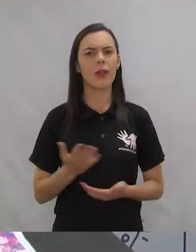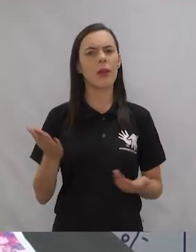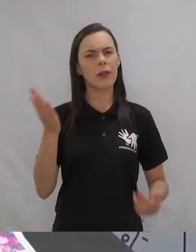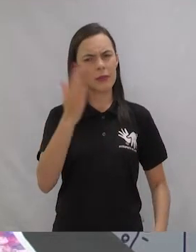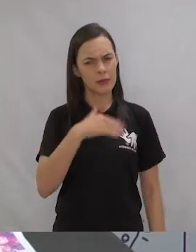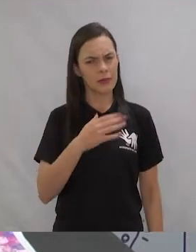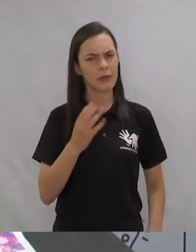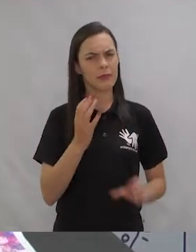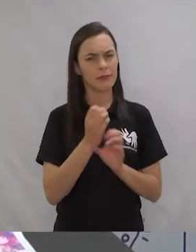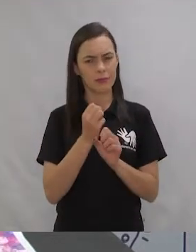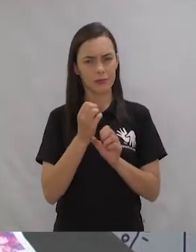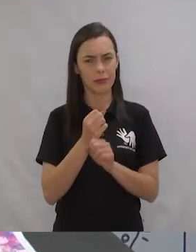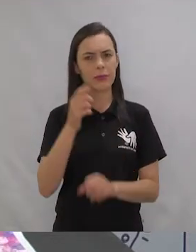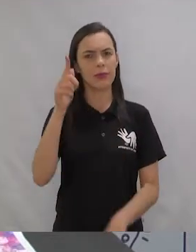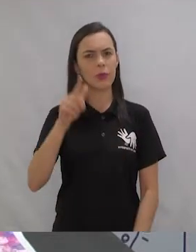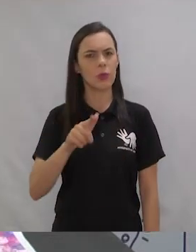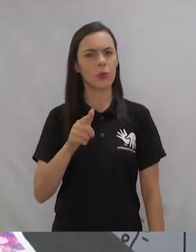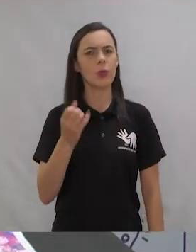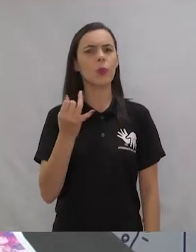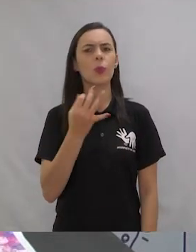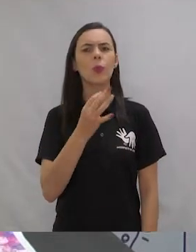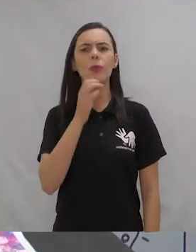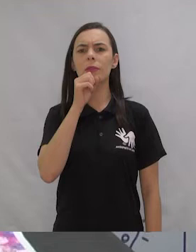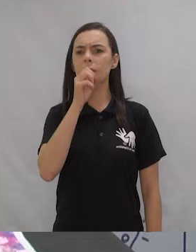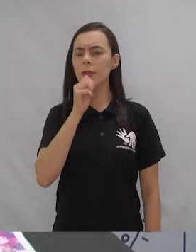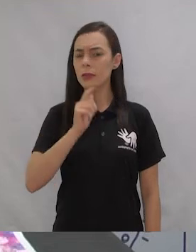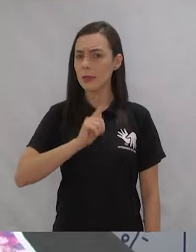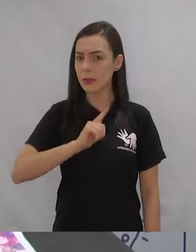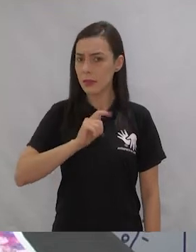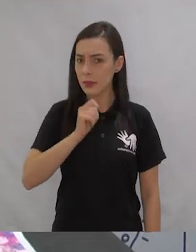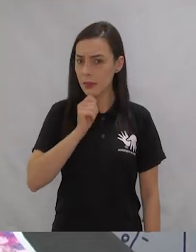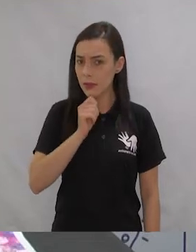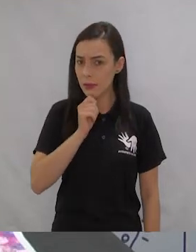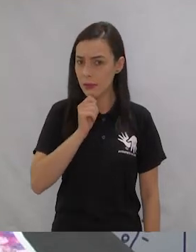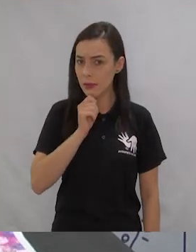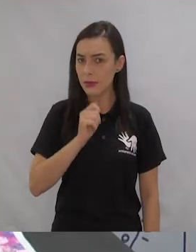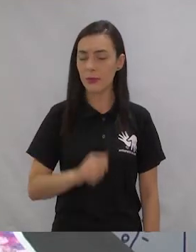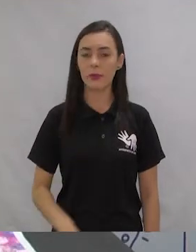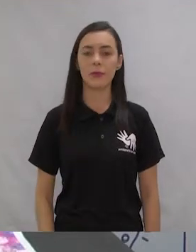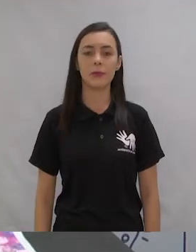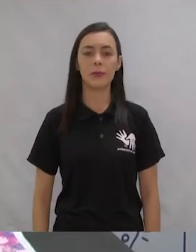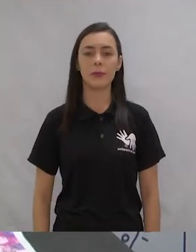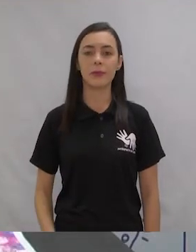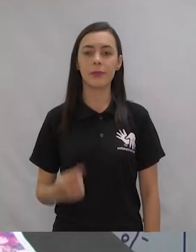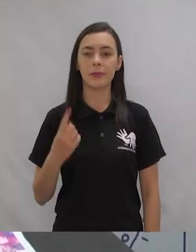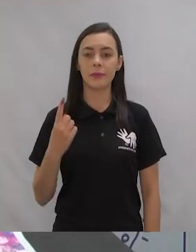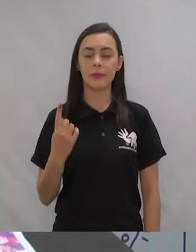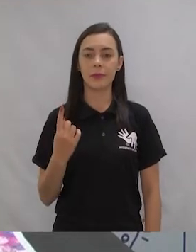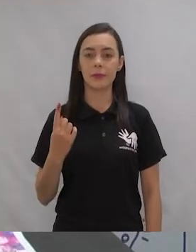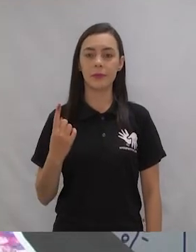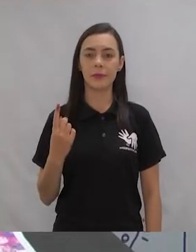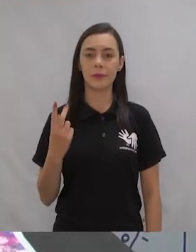Então vamos contar agora novamente quantas laranjas sobraram? Olhem aqui.